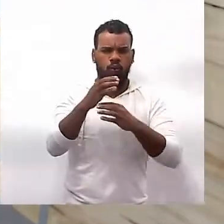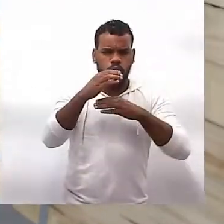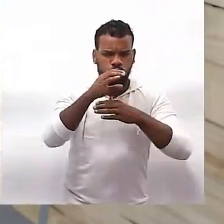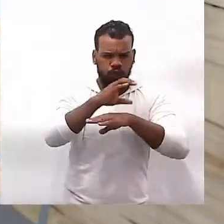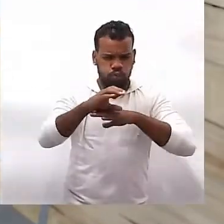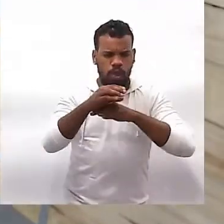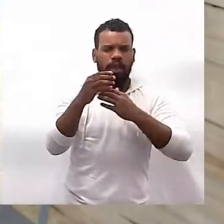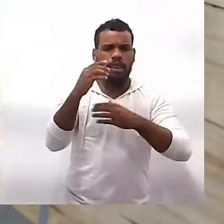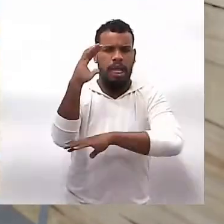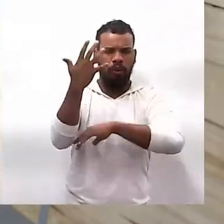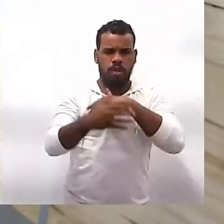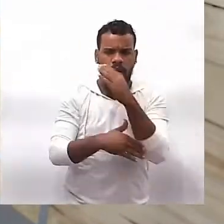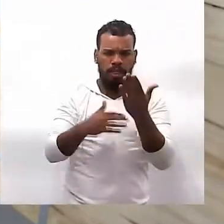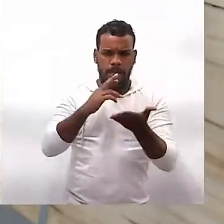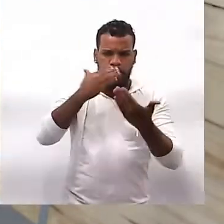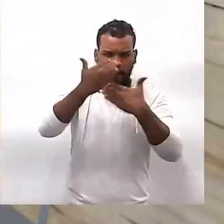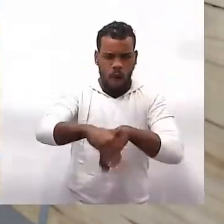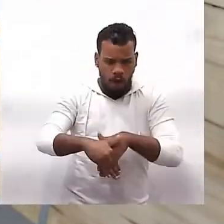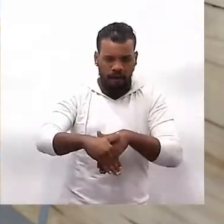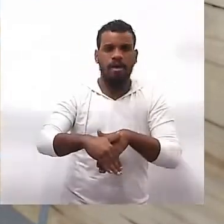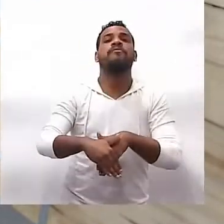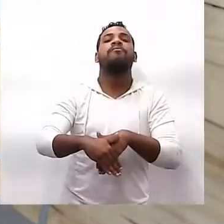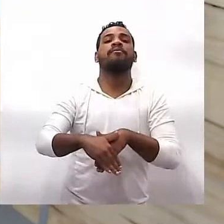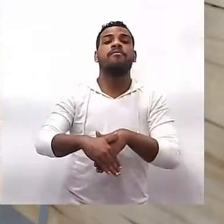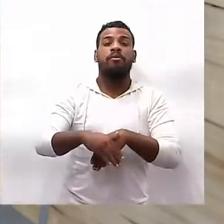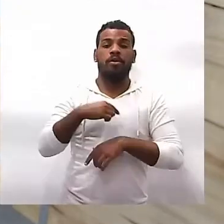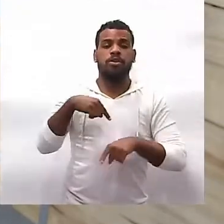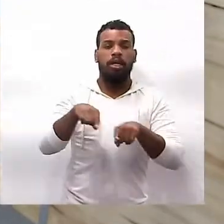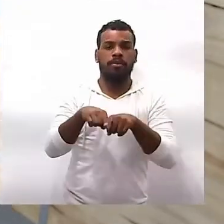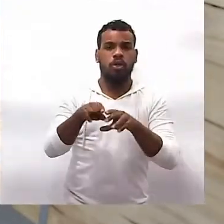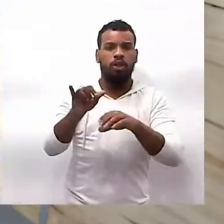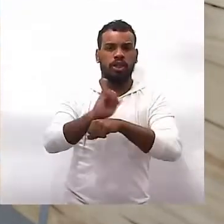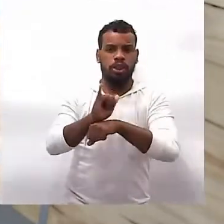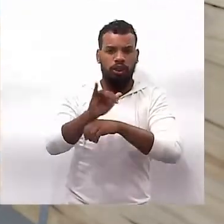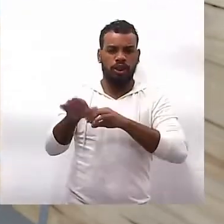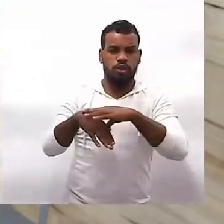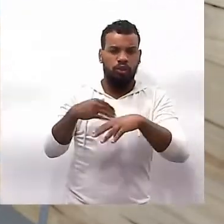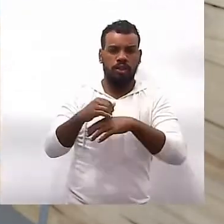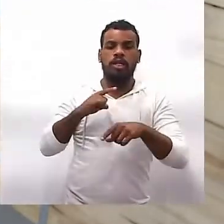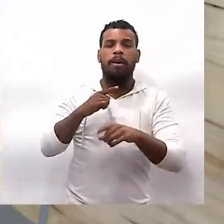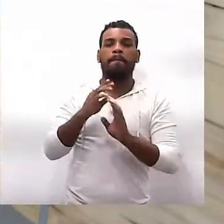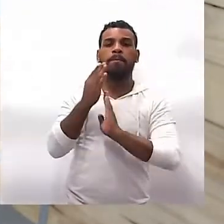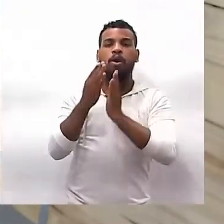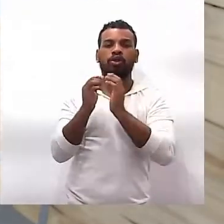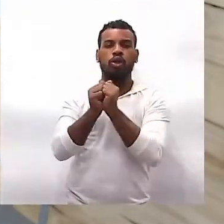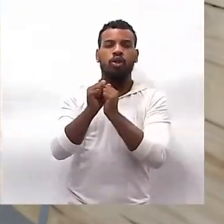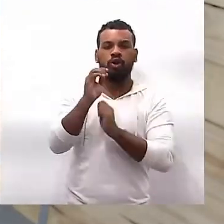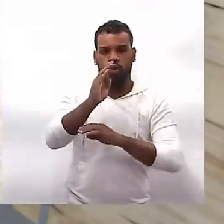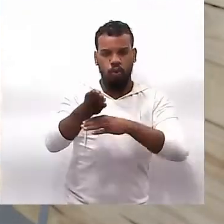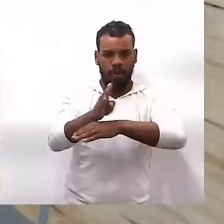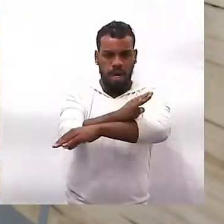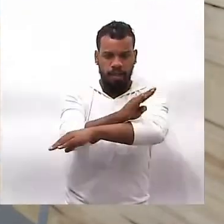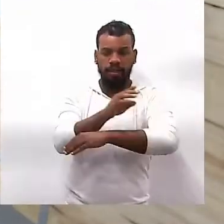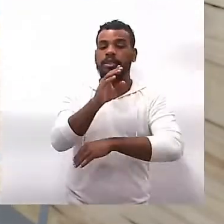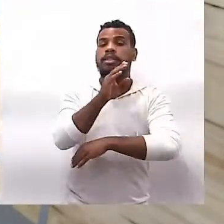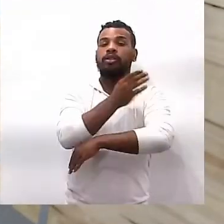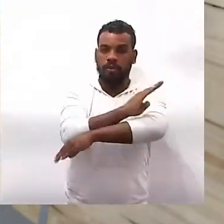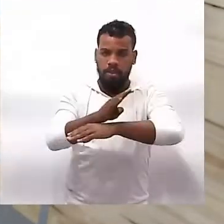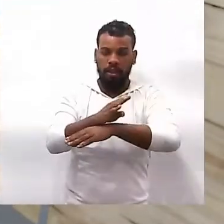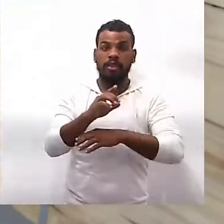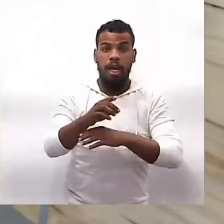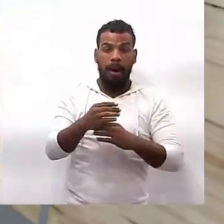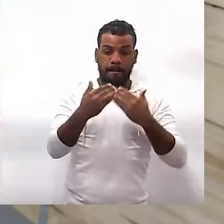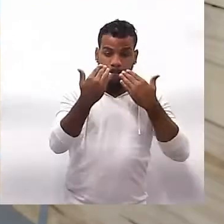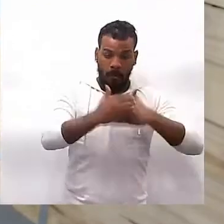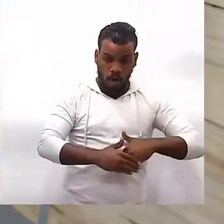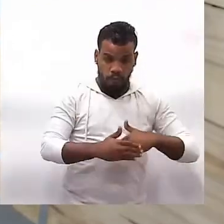de natureza, lembrem que eu também tenho um canal no YouTube chamado Biologia com Tubarão. Se a prova de natureza tem um peso